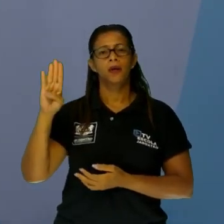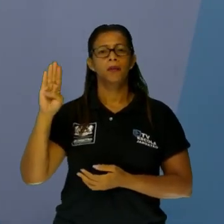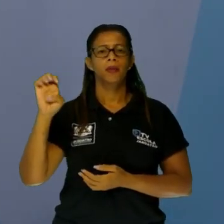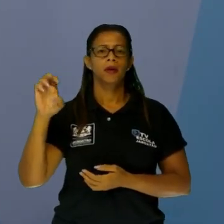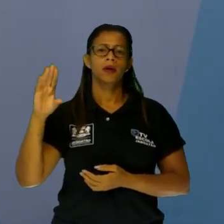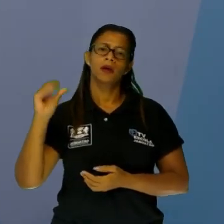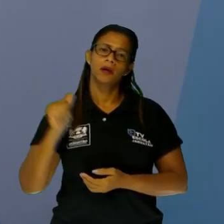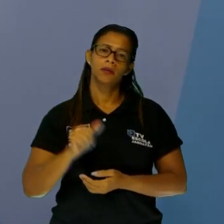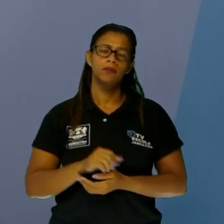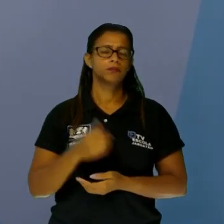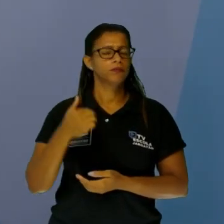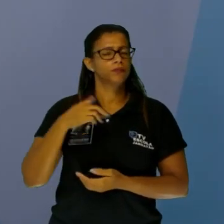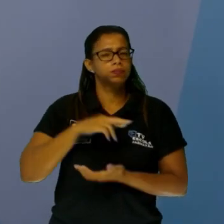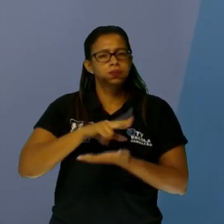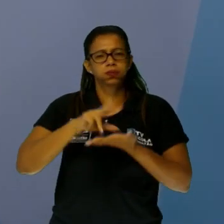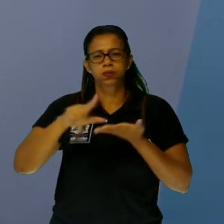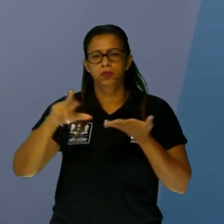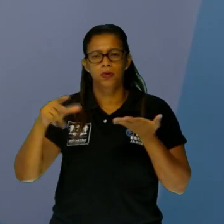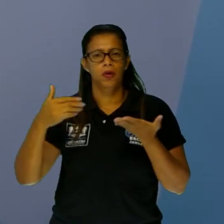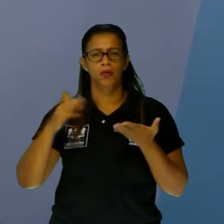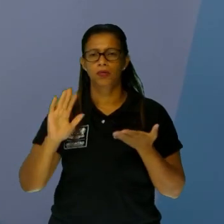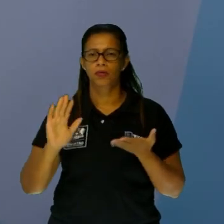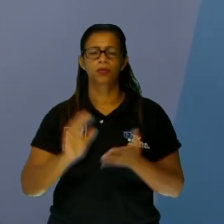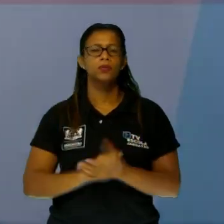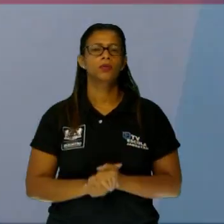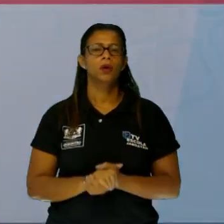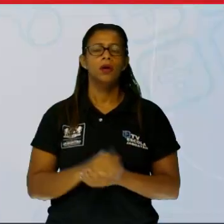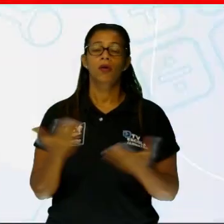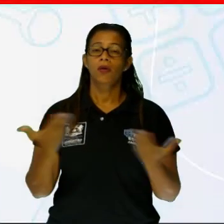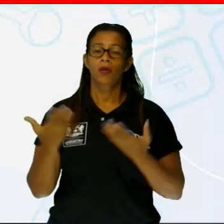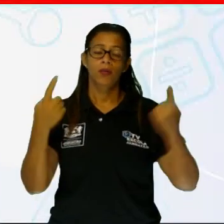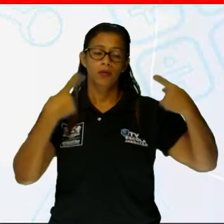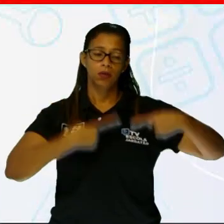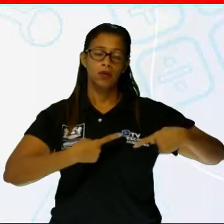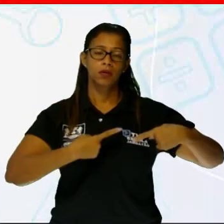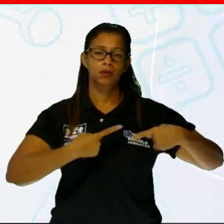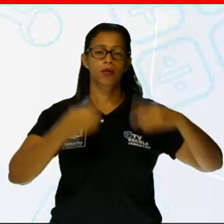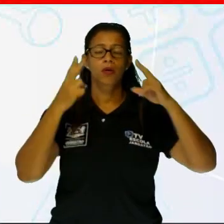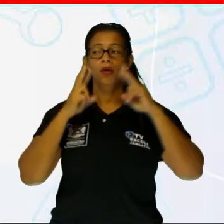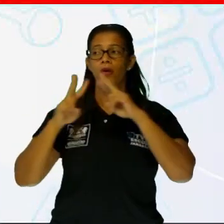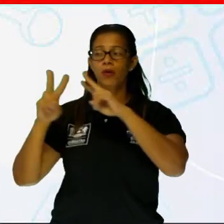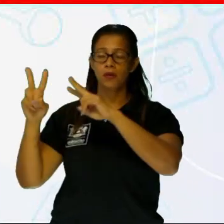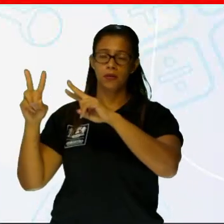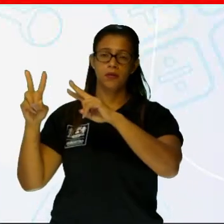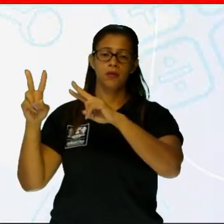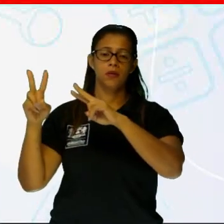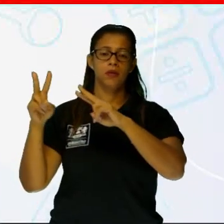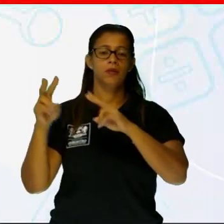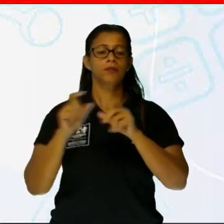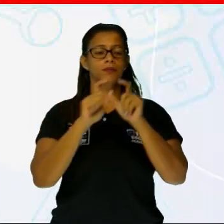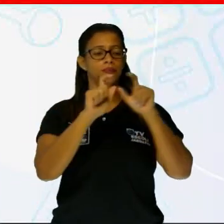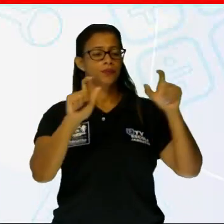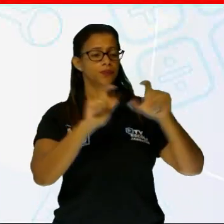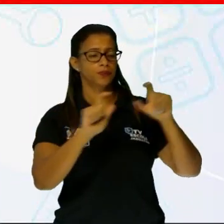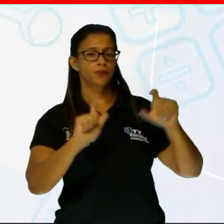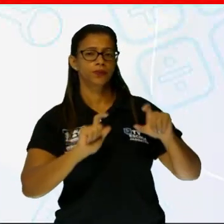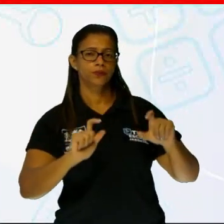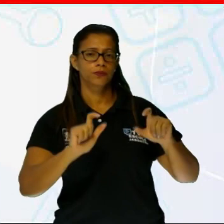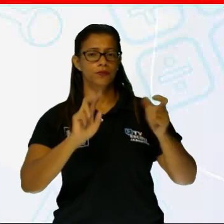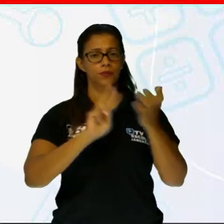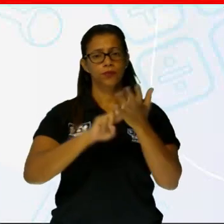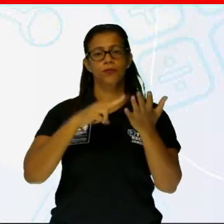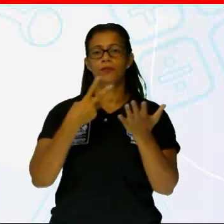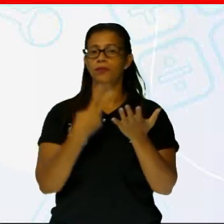gente? Então, agora para o nosso desafio, dá uma olhada. Essas 3 sentenças, elas devem ser traduzidas. A primeira delas